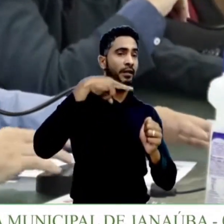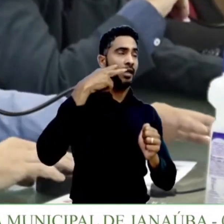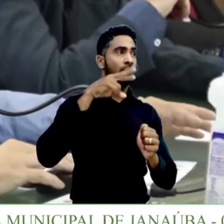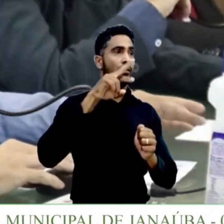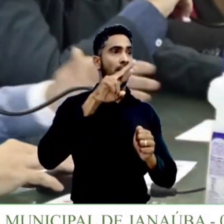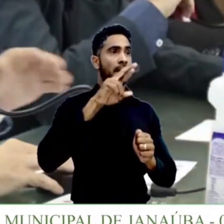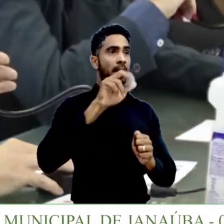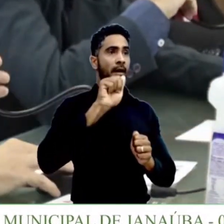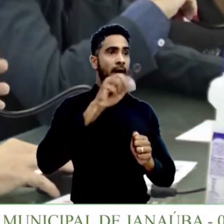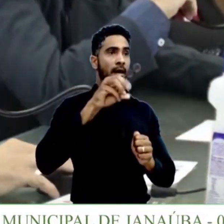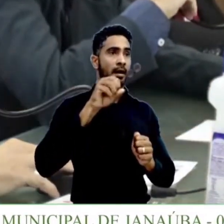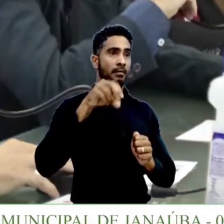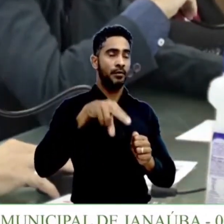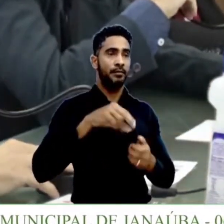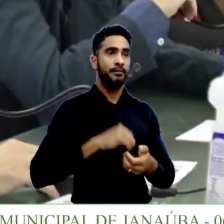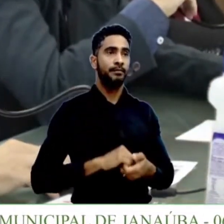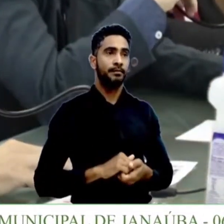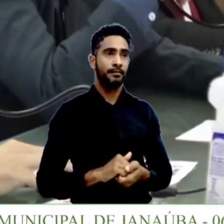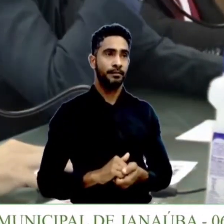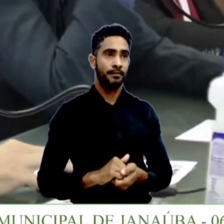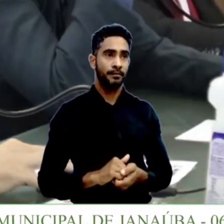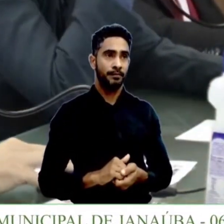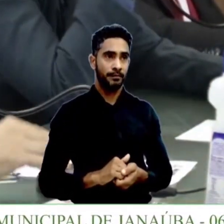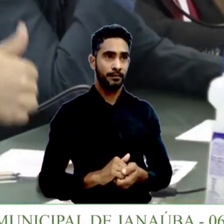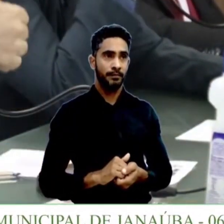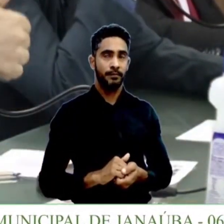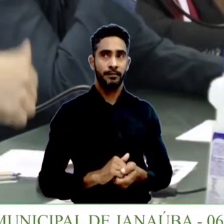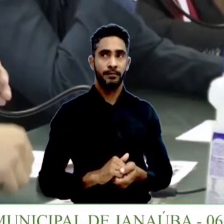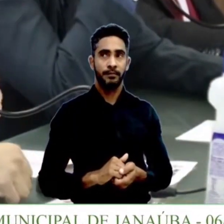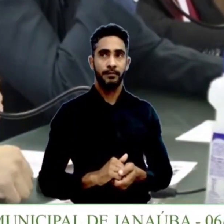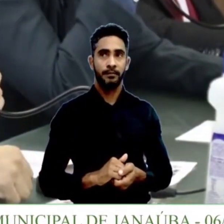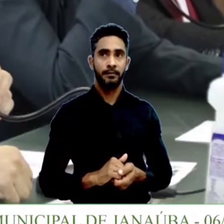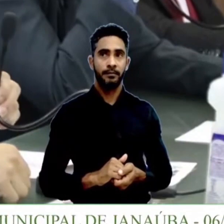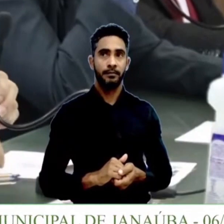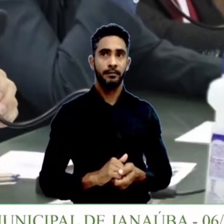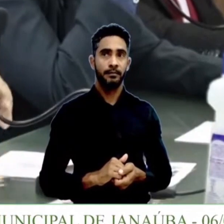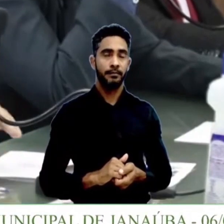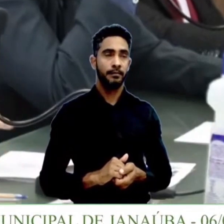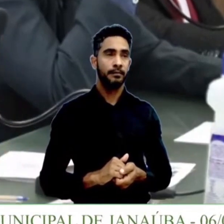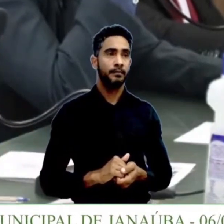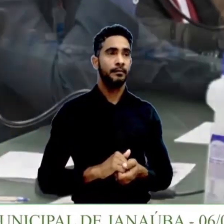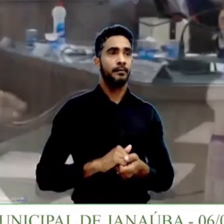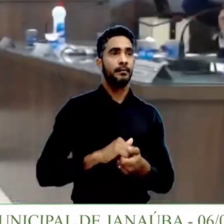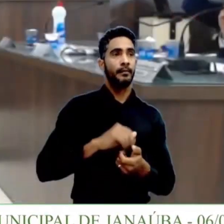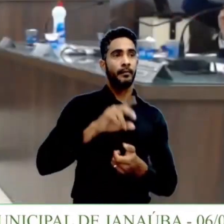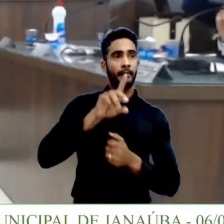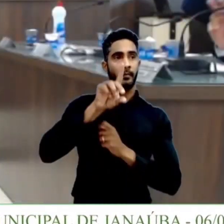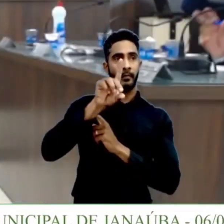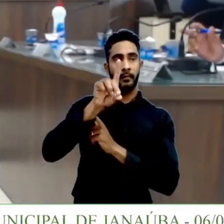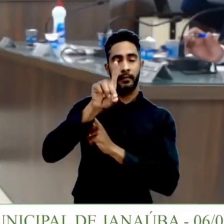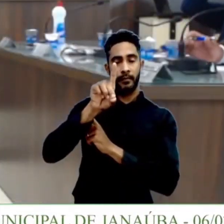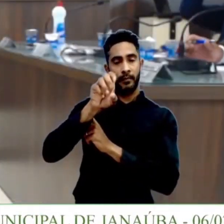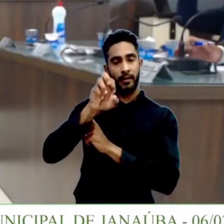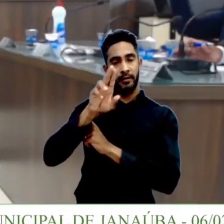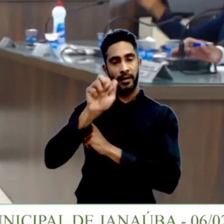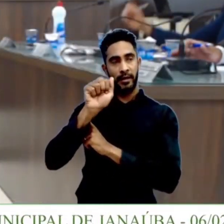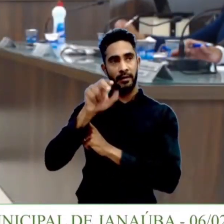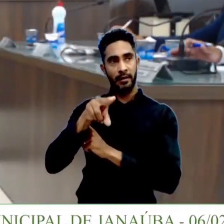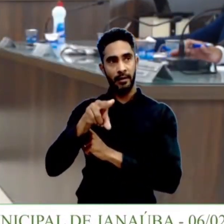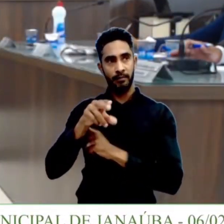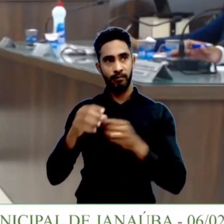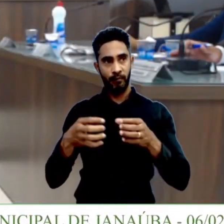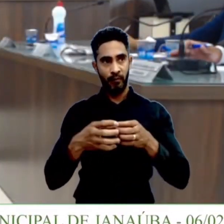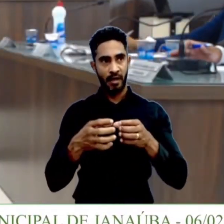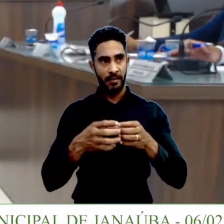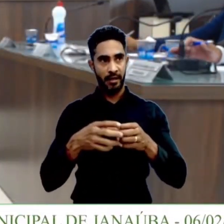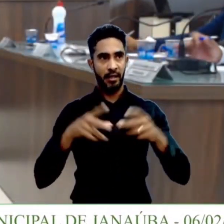Uma parte aí, Derlan. Gerson, uma parte, Derlan. Hein, Derlan? É isso aí, igual na minha equipe